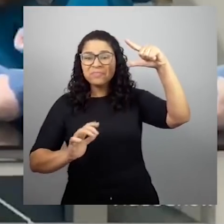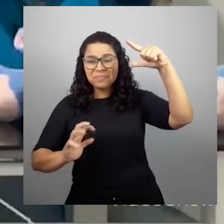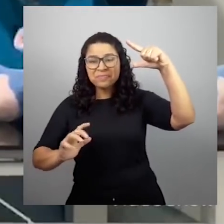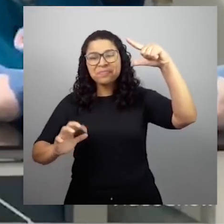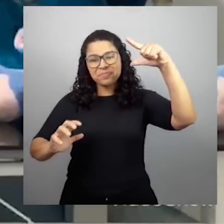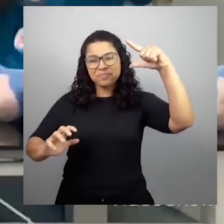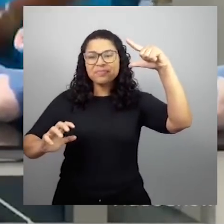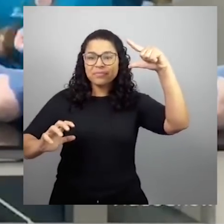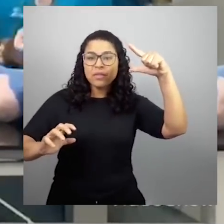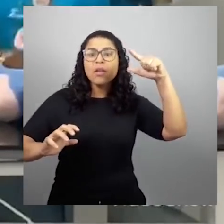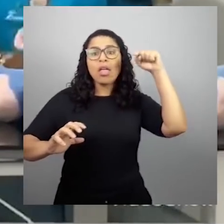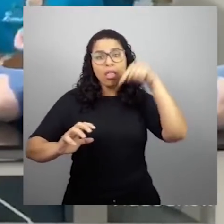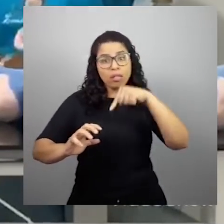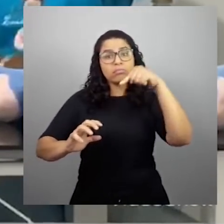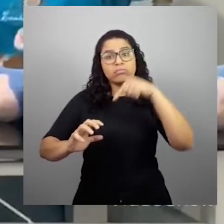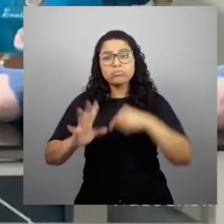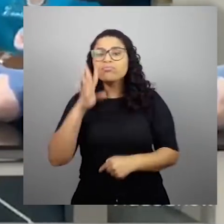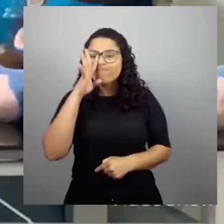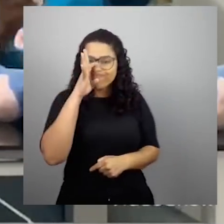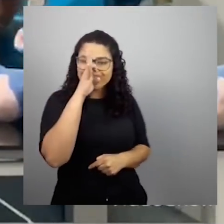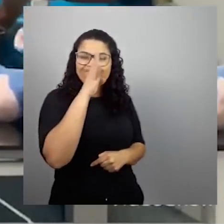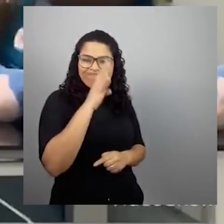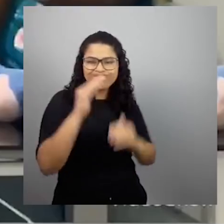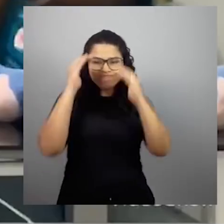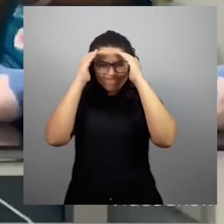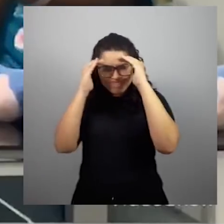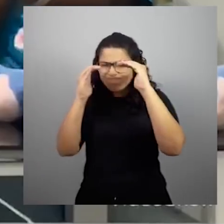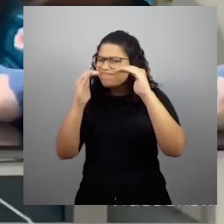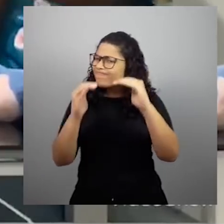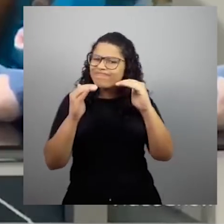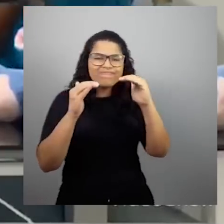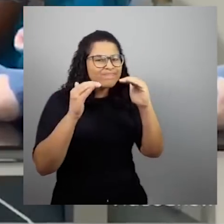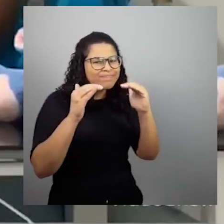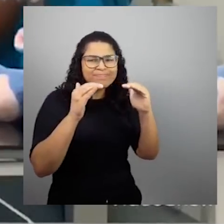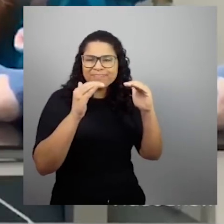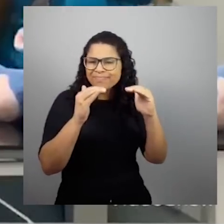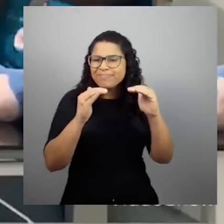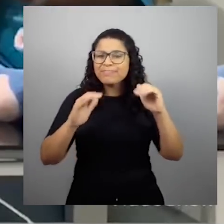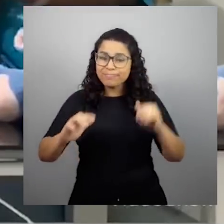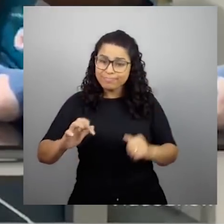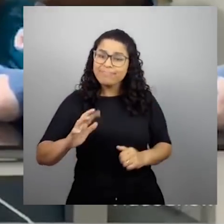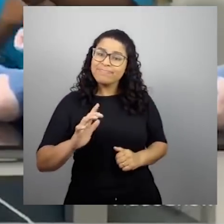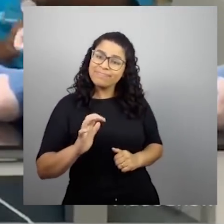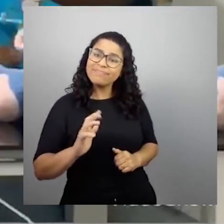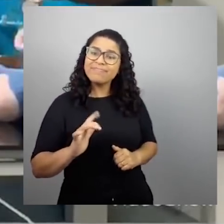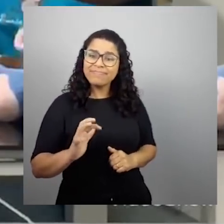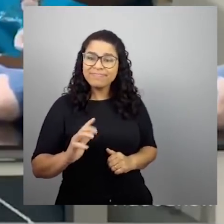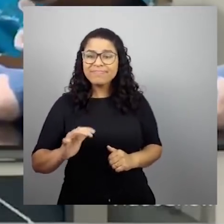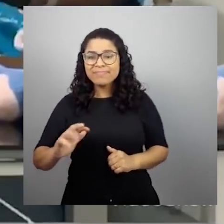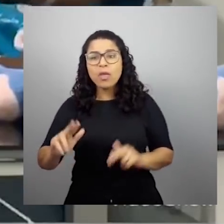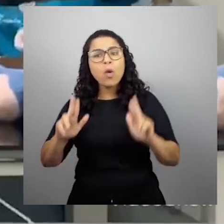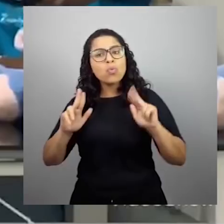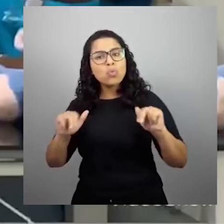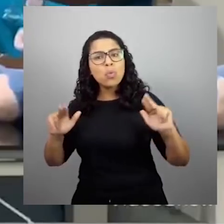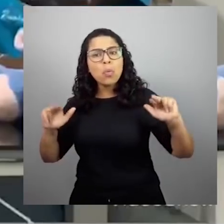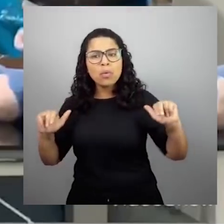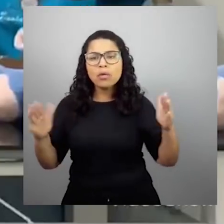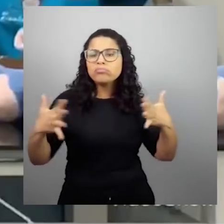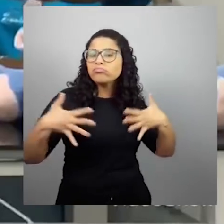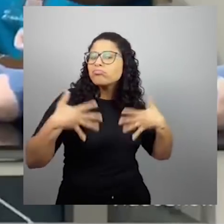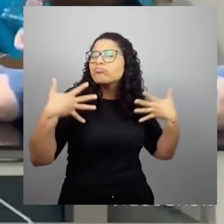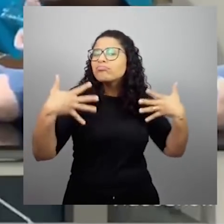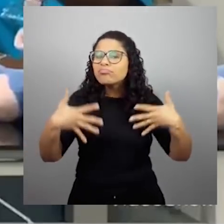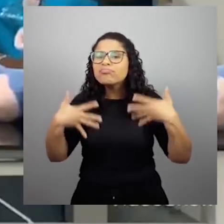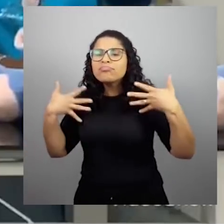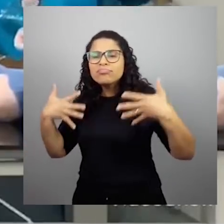Aranha continua a descer. Ela é teimosa e desobediente, desce, desce, desce